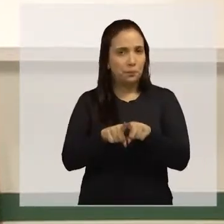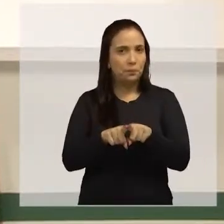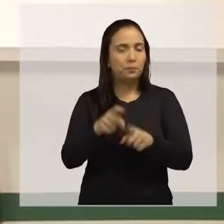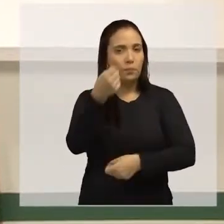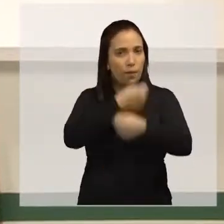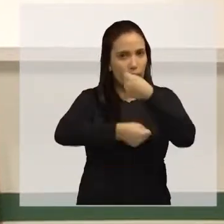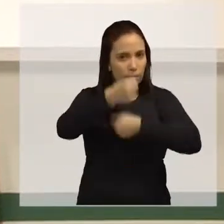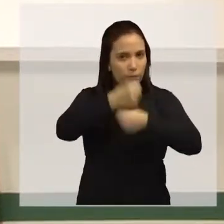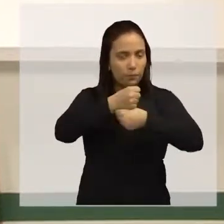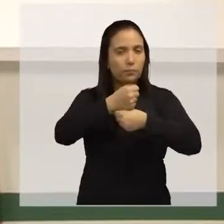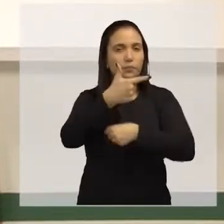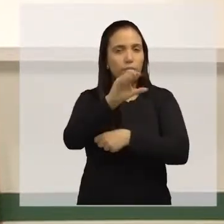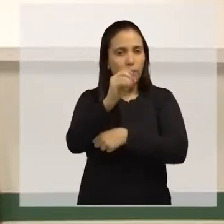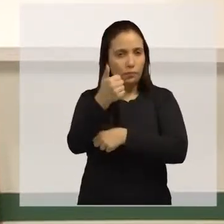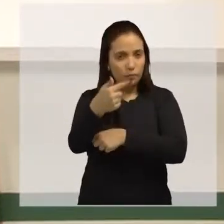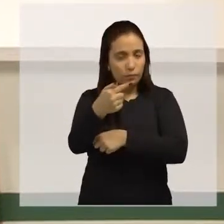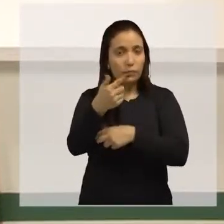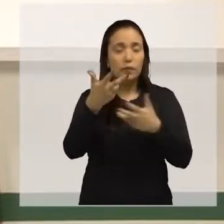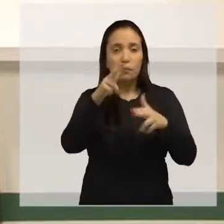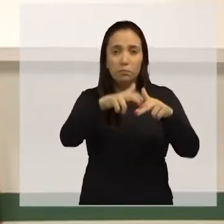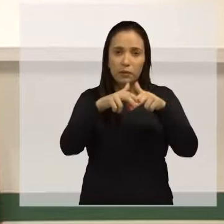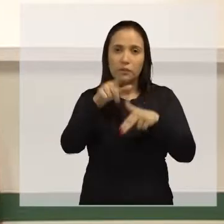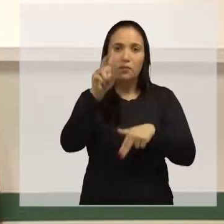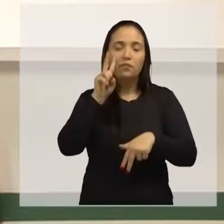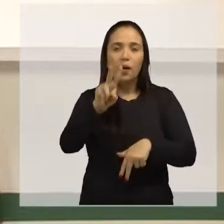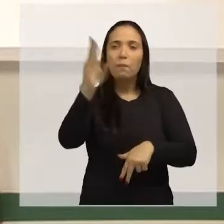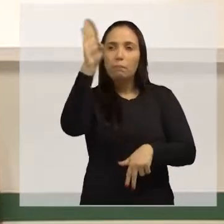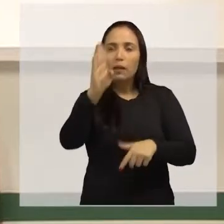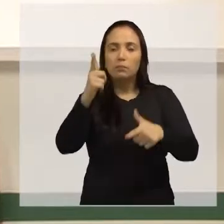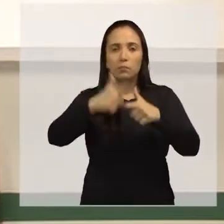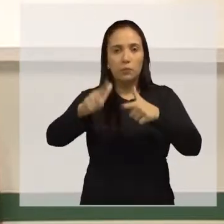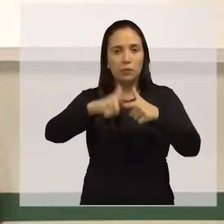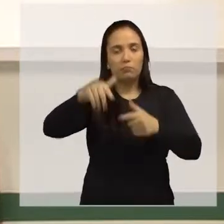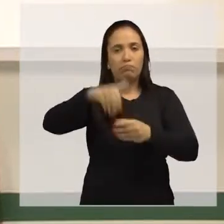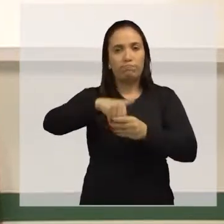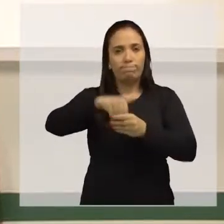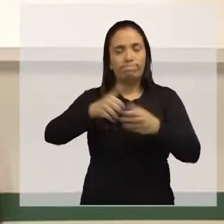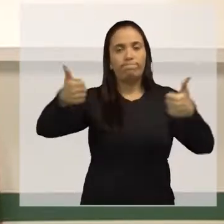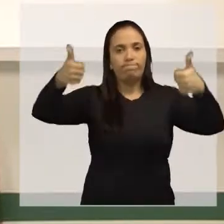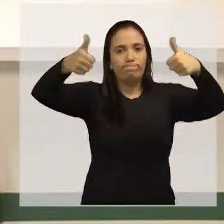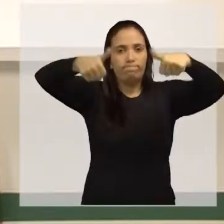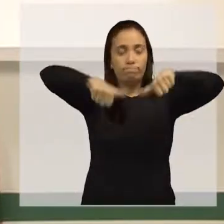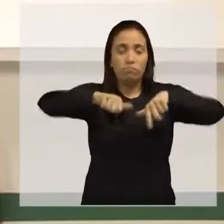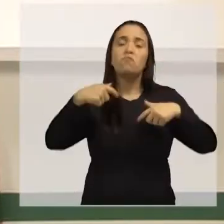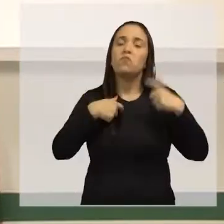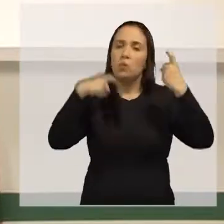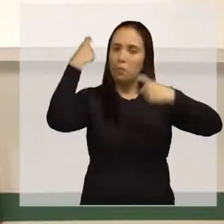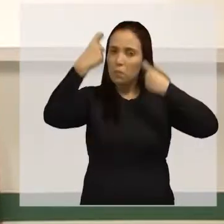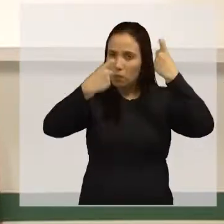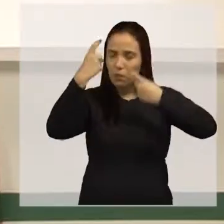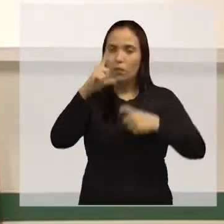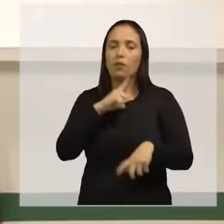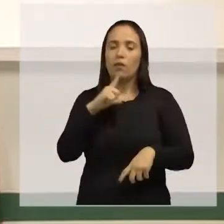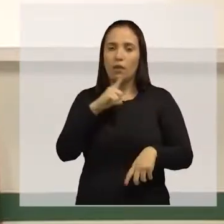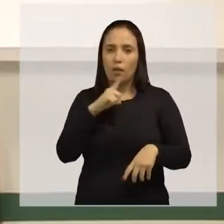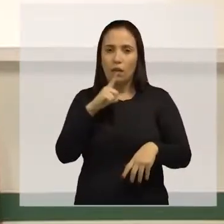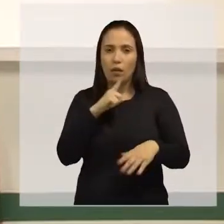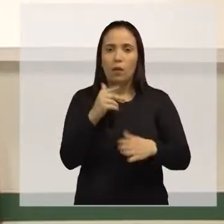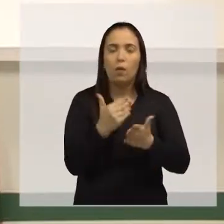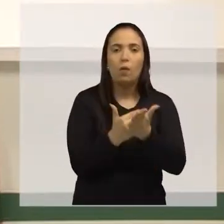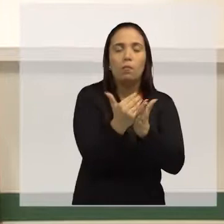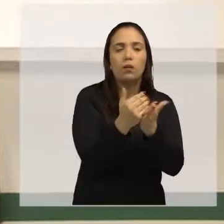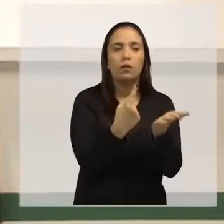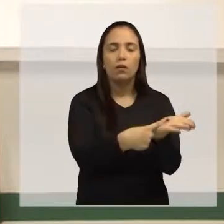Deixa a democracia brasileira cambaleando, né, Luiz? E eu estou preocupado, porque é o seguinte... E já tem esse movimento que apareceu muito